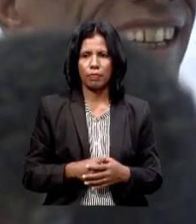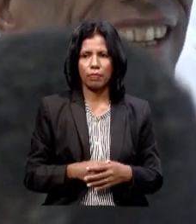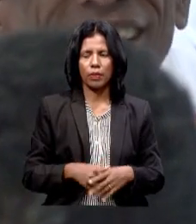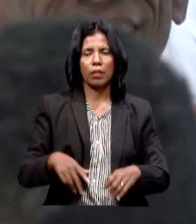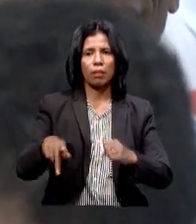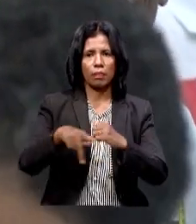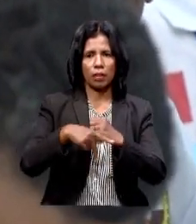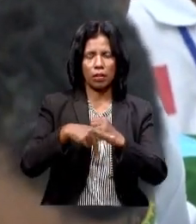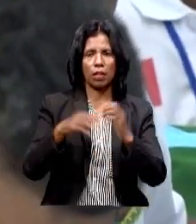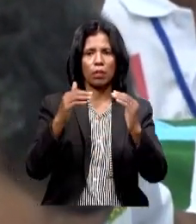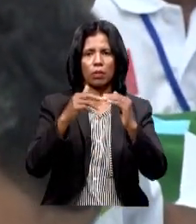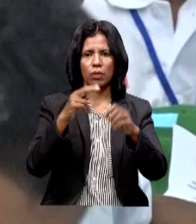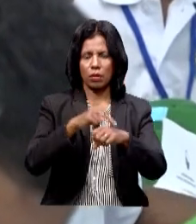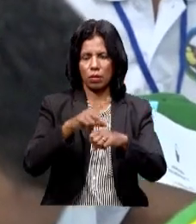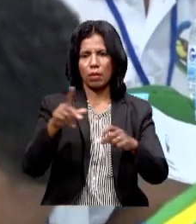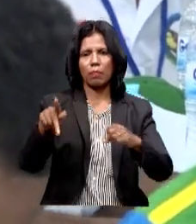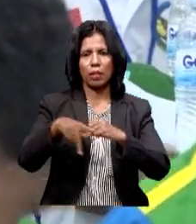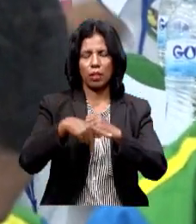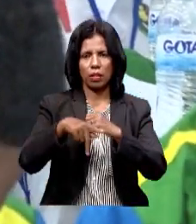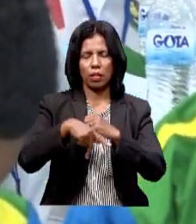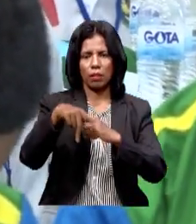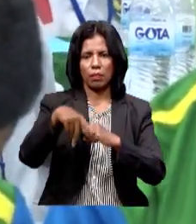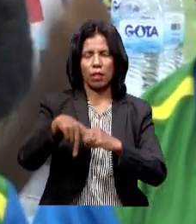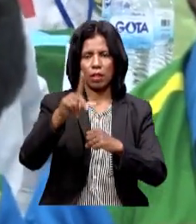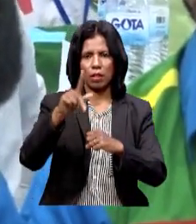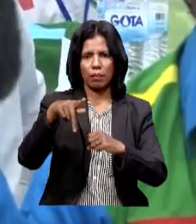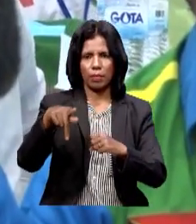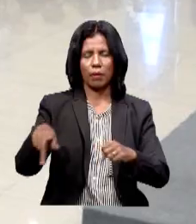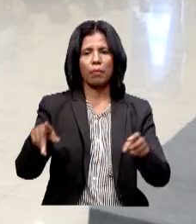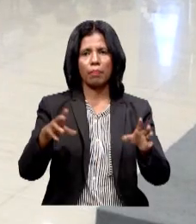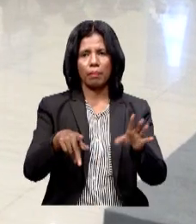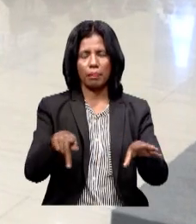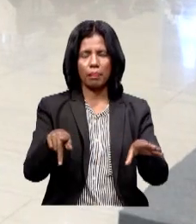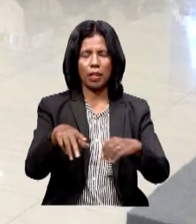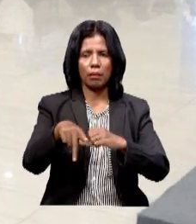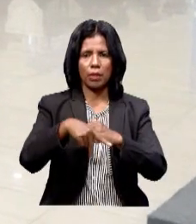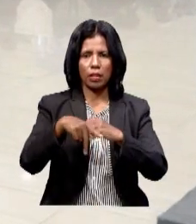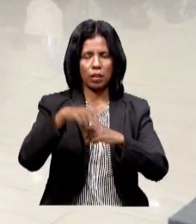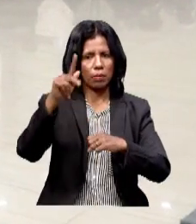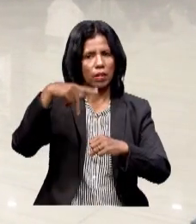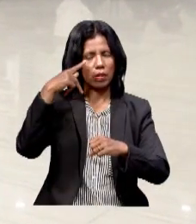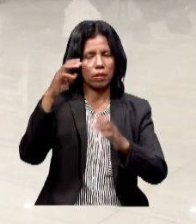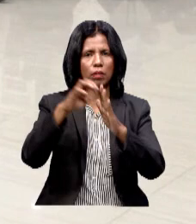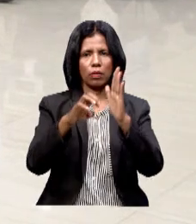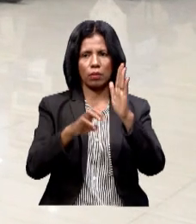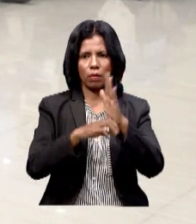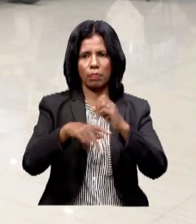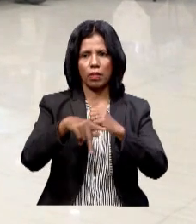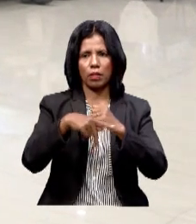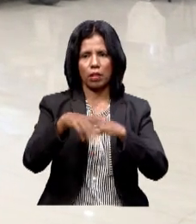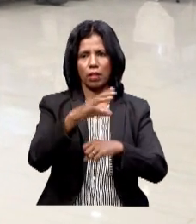Participa a Conferência Nacional Partido de Libertação Popular, né? Representante do Partido Político, Sira, a estrutura Partido União, nomos estrutura